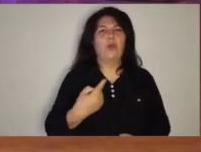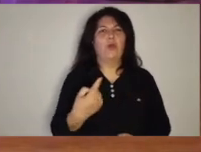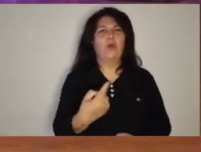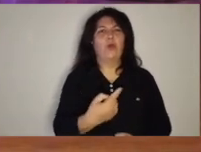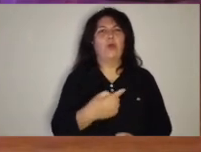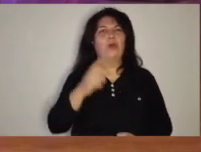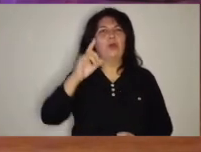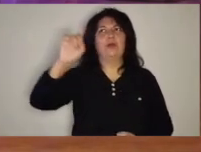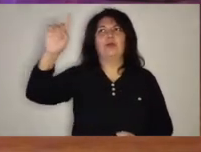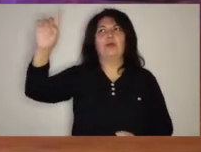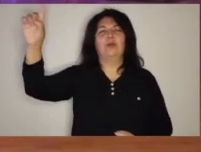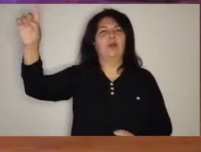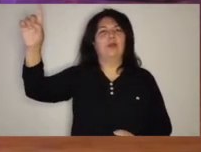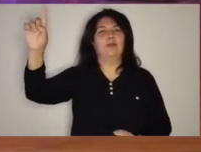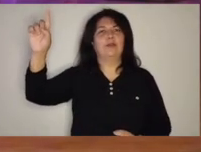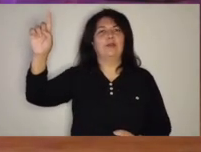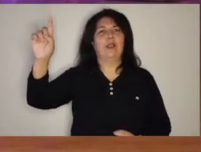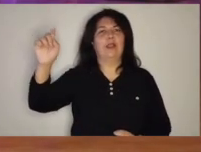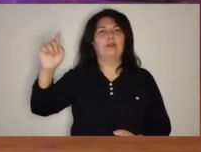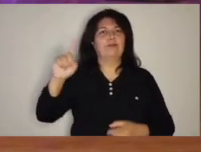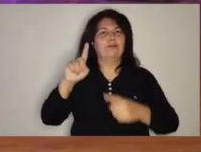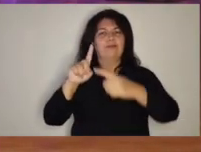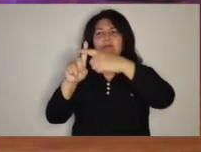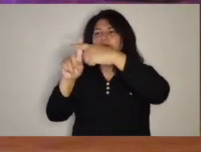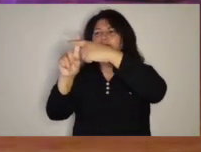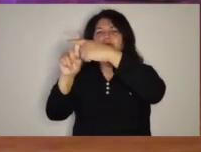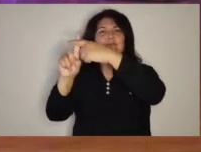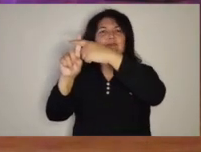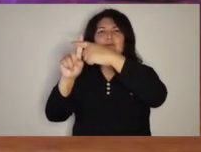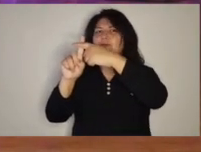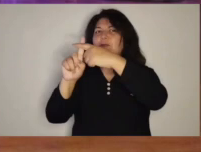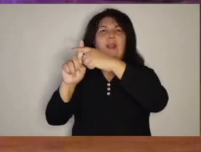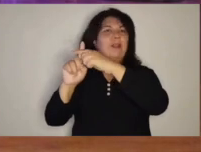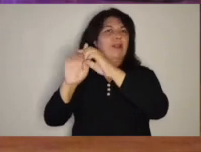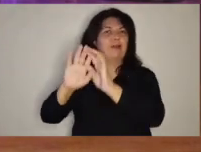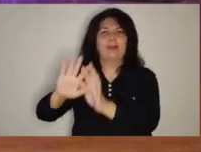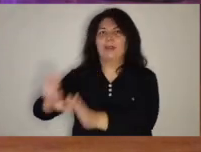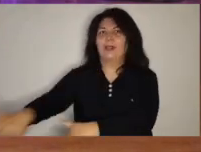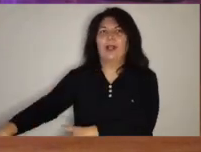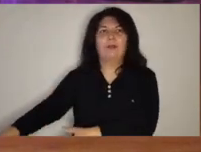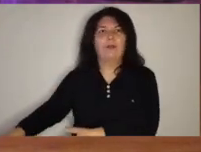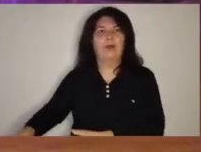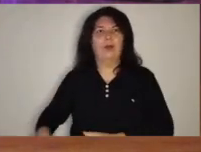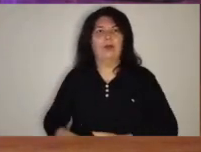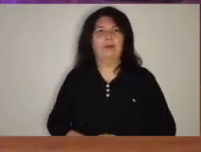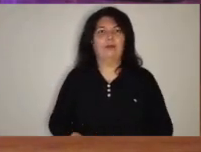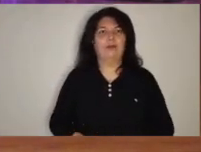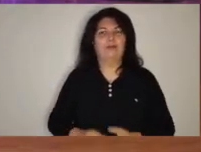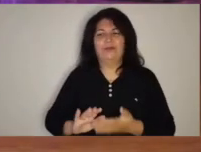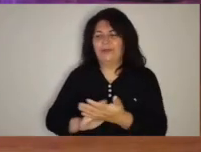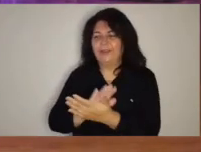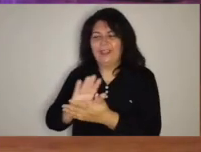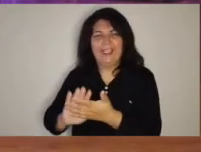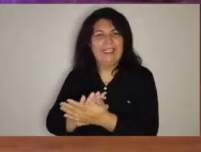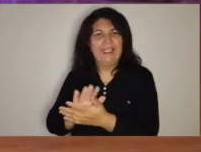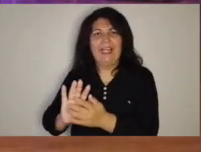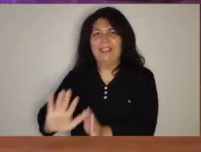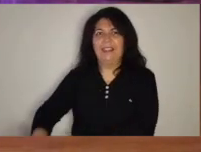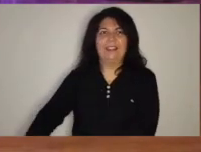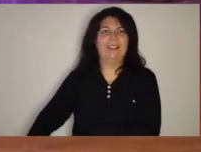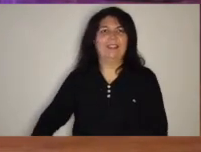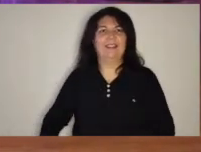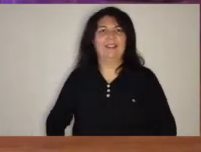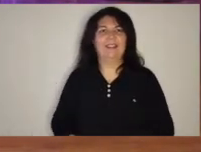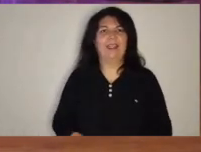irmãos. O nosso Deus não está pendurado na cruz, ela está vazia. O túmulo está